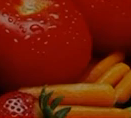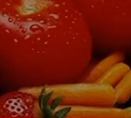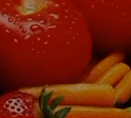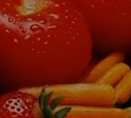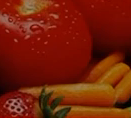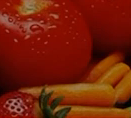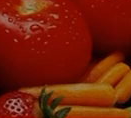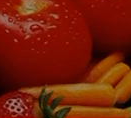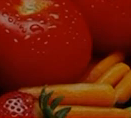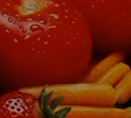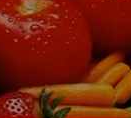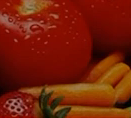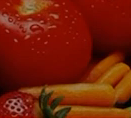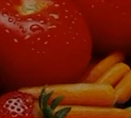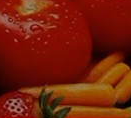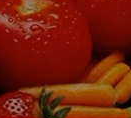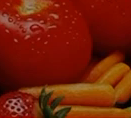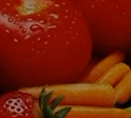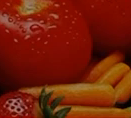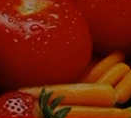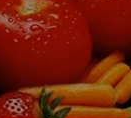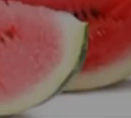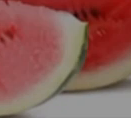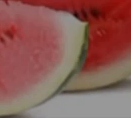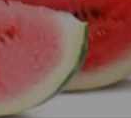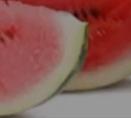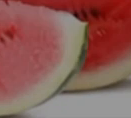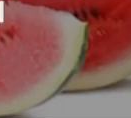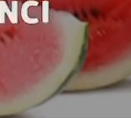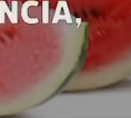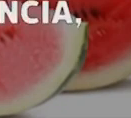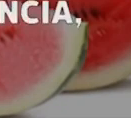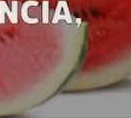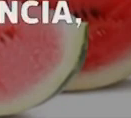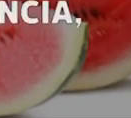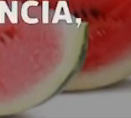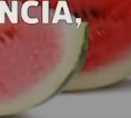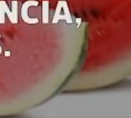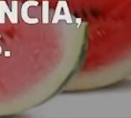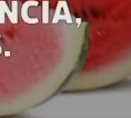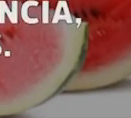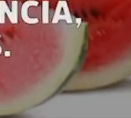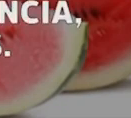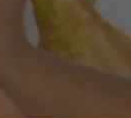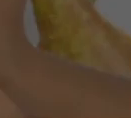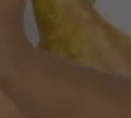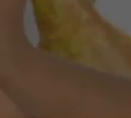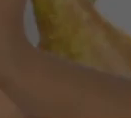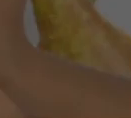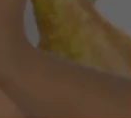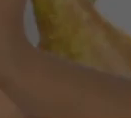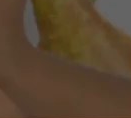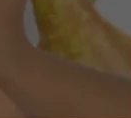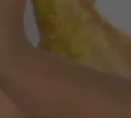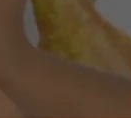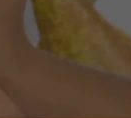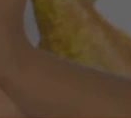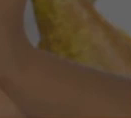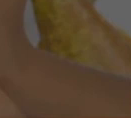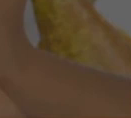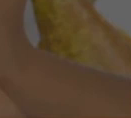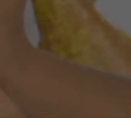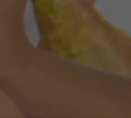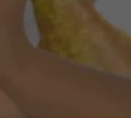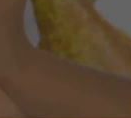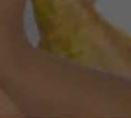as frutas que aumentam a glicemia mais rapidamente, como o melão e a melancia, não são proibidas. Mas atenção, o